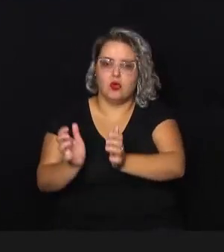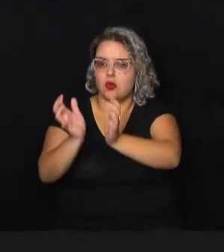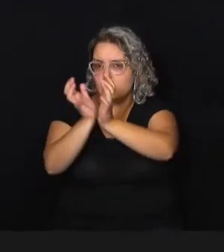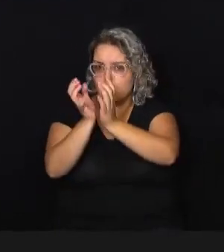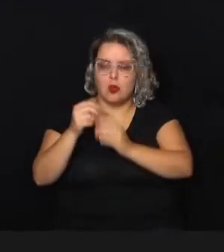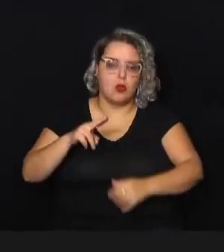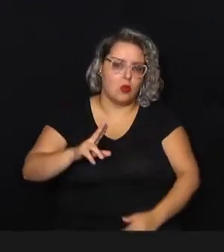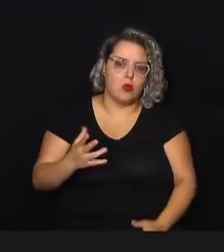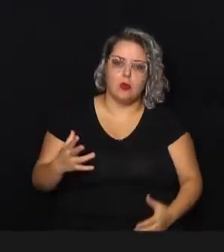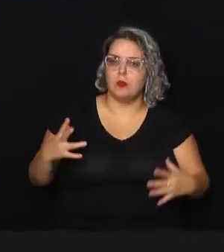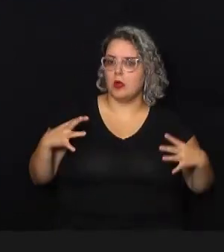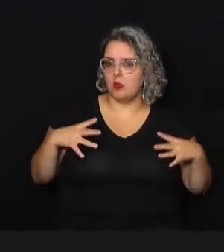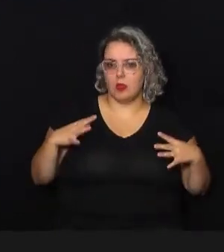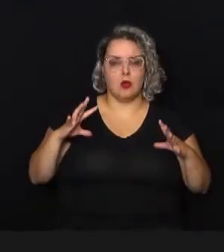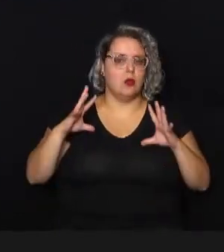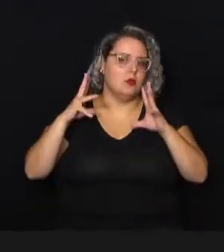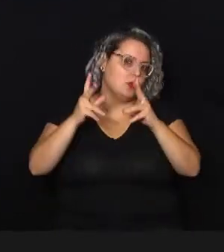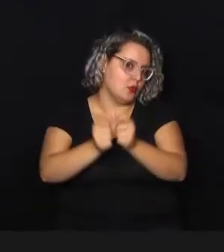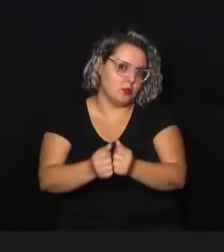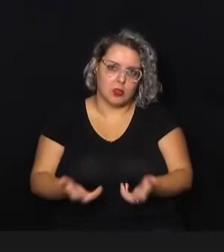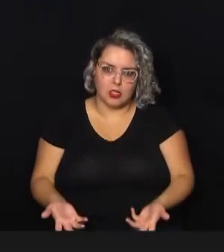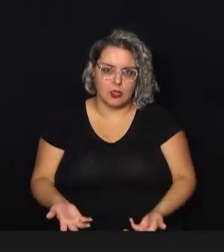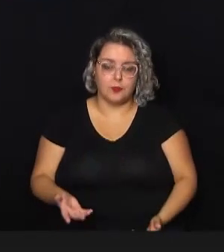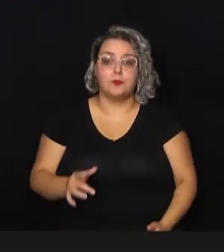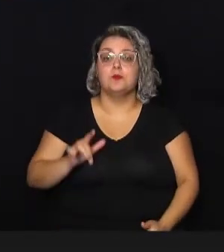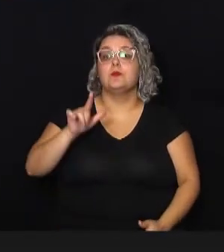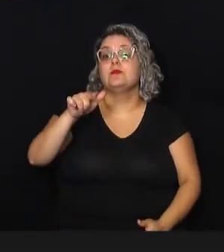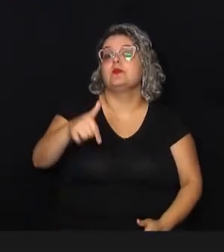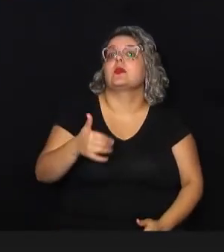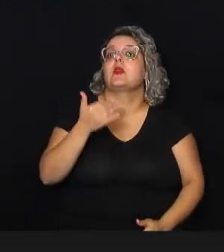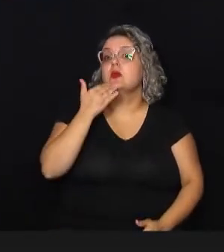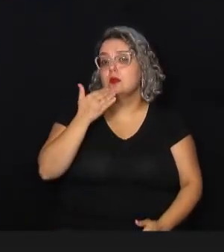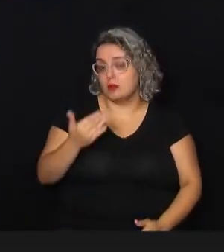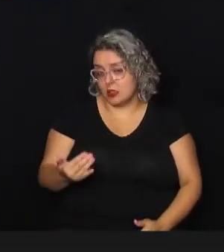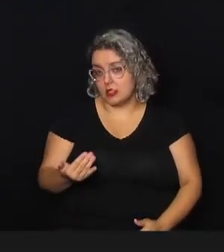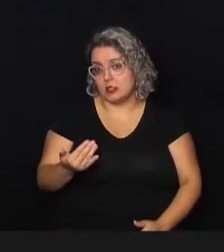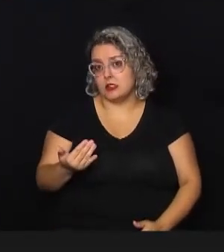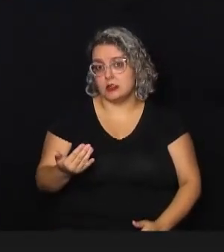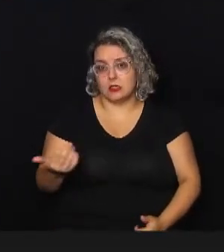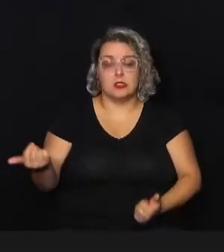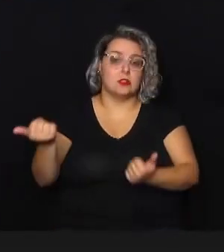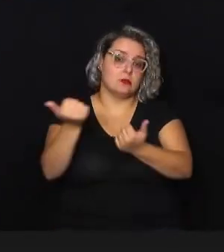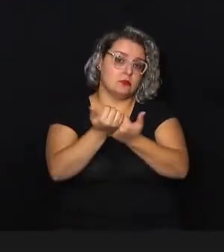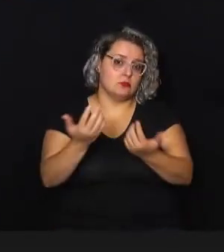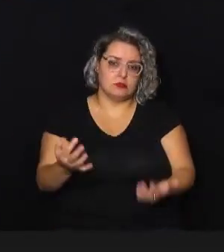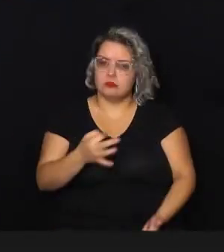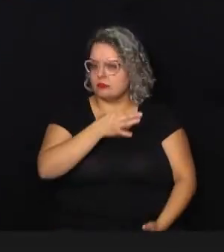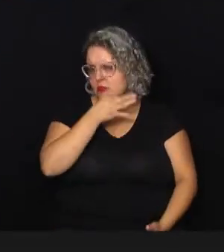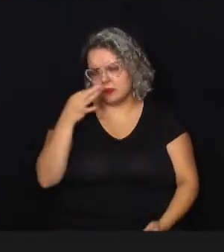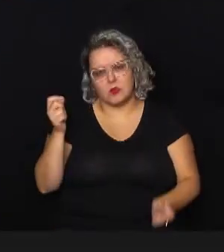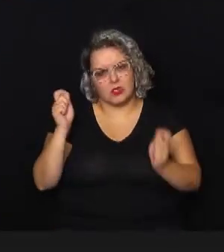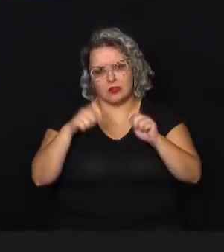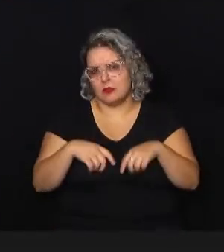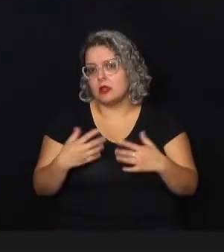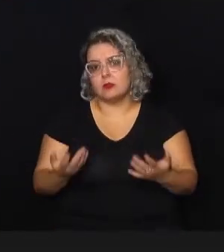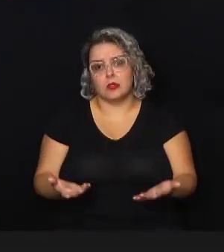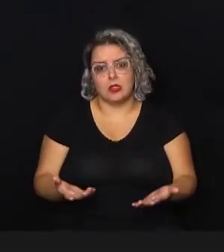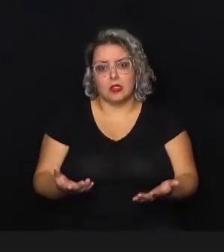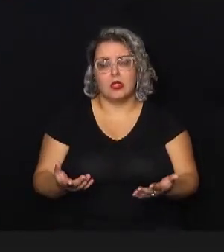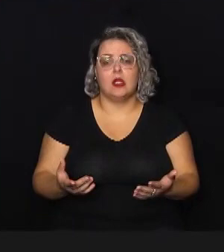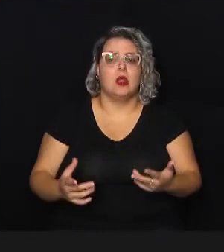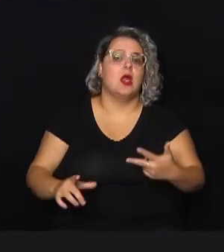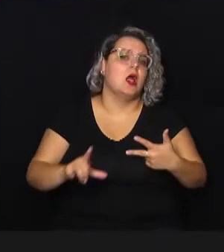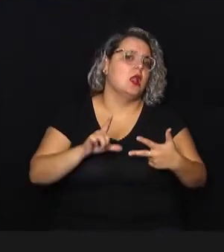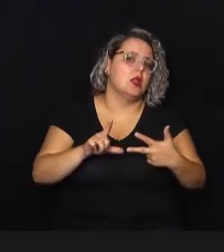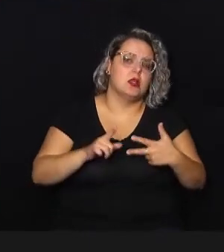folga completa, vamos dizer assim, e depois solicitou essa compensação. É perfeitamente possível, a legislação trabalhista ela